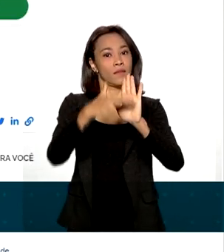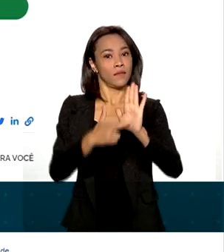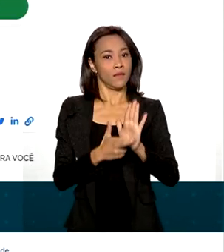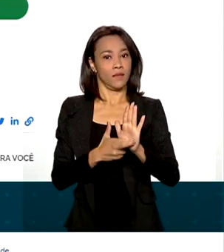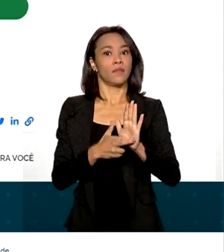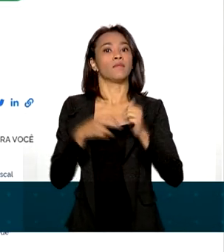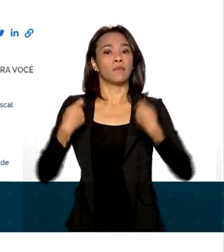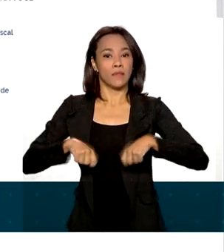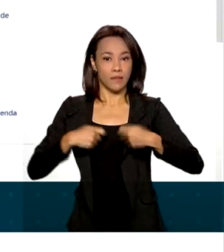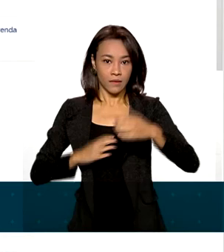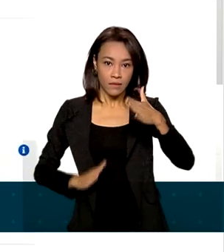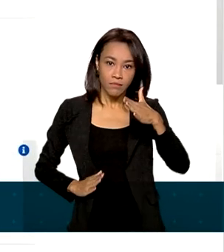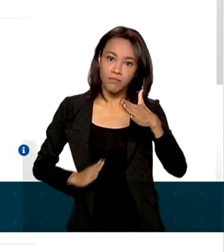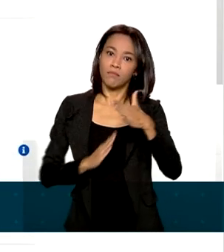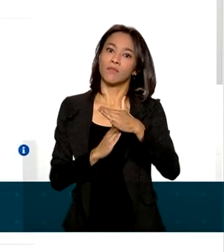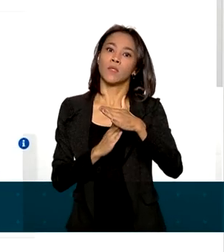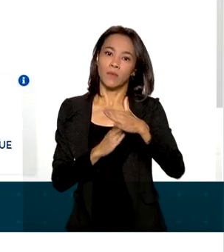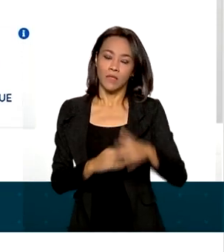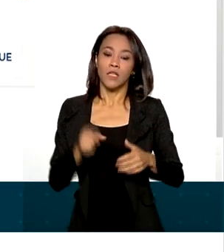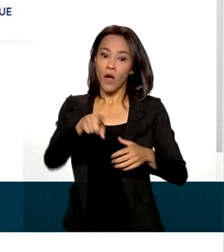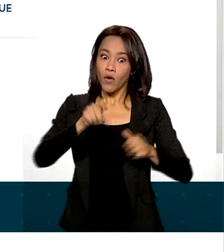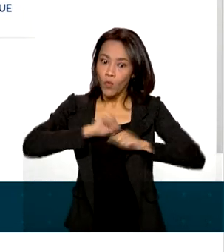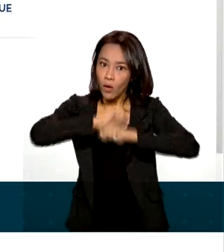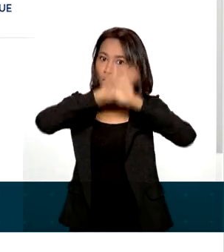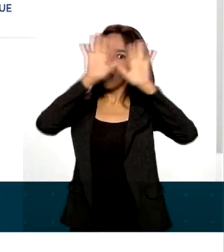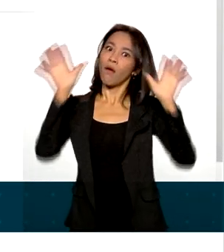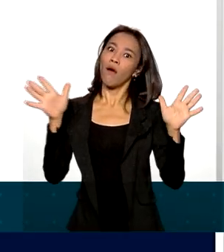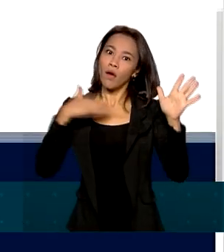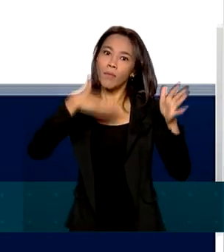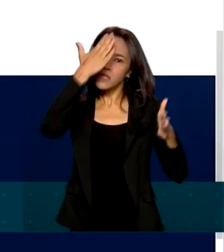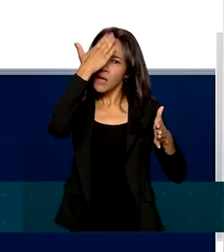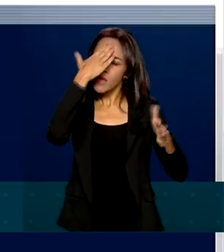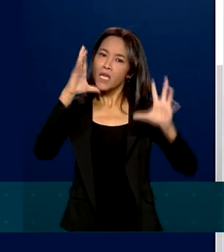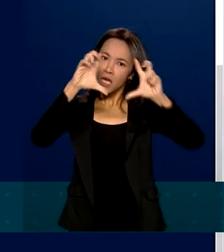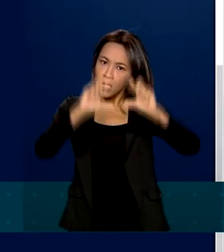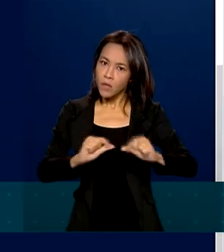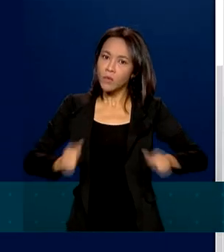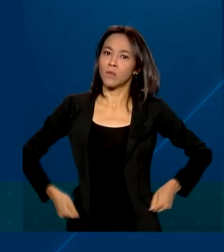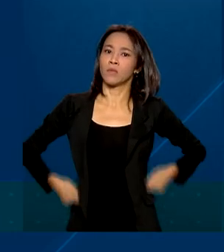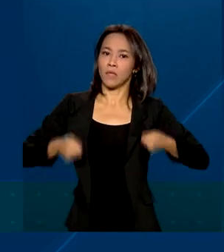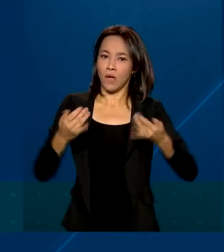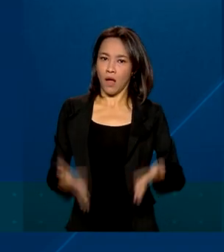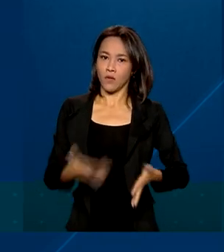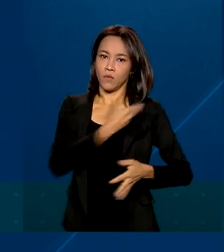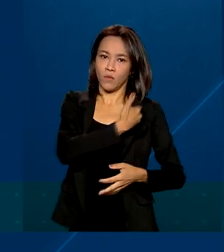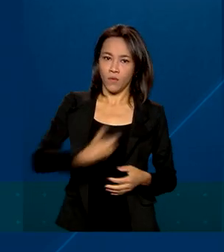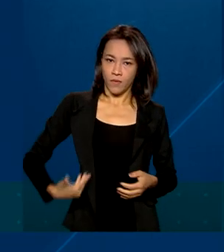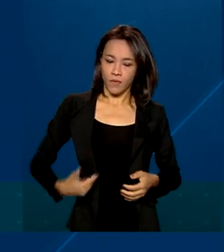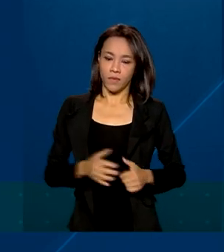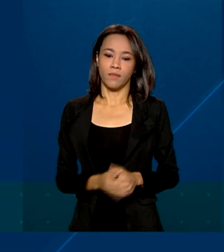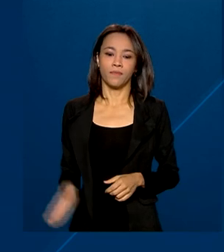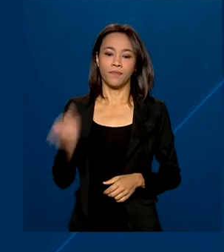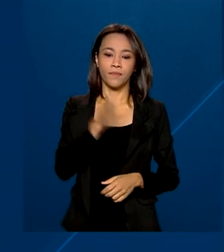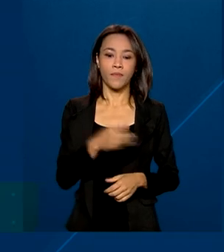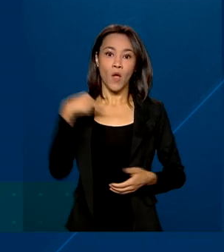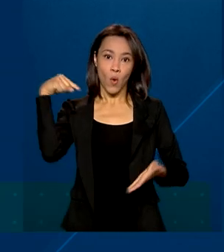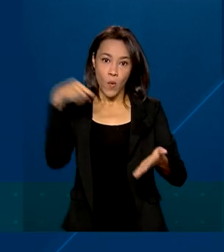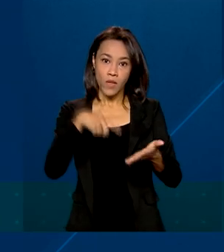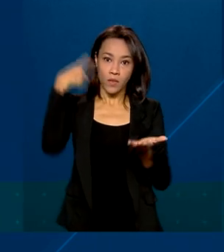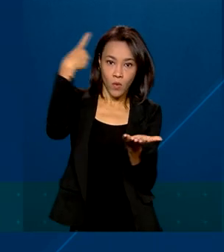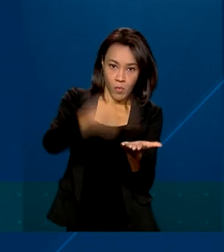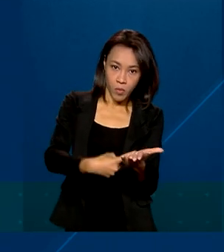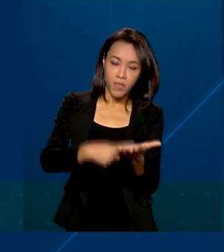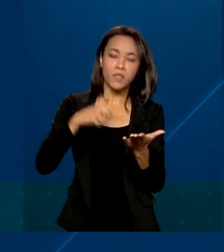a medida de um maior transparência e reduziu os gastos públicos cursos acordos vamos ter uma